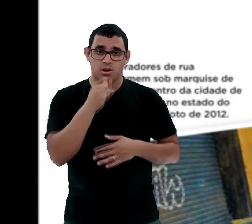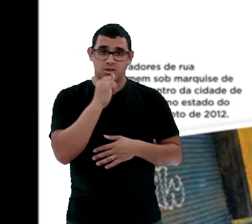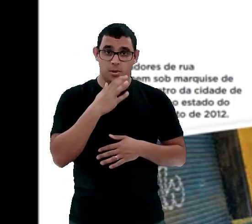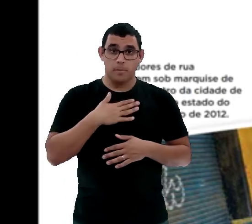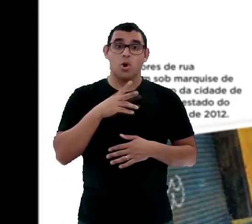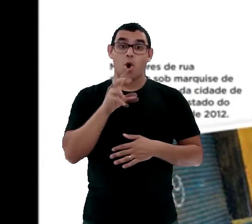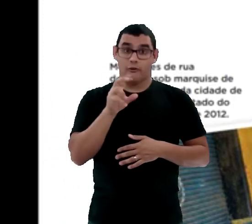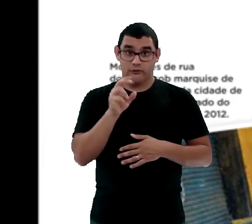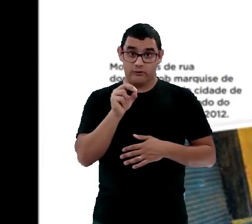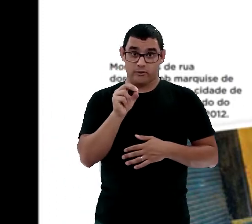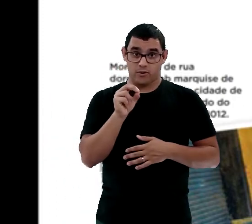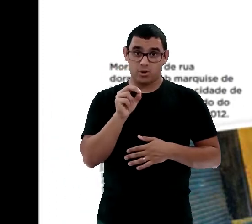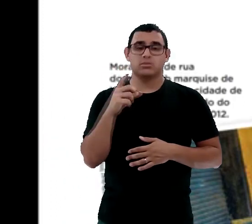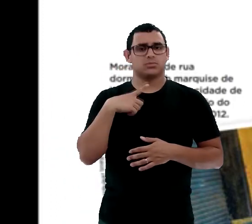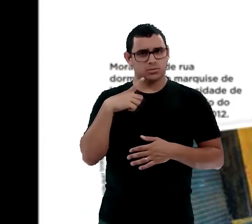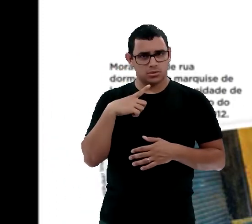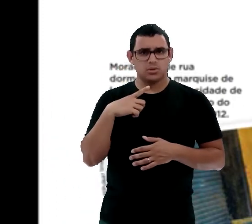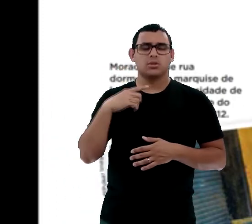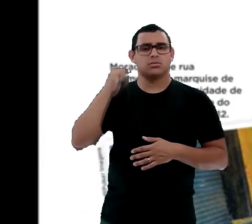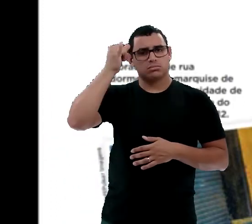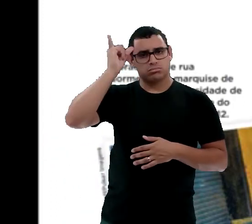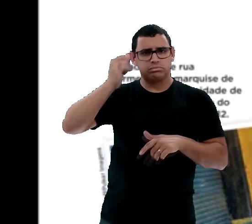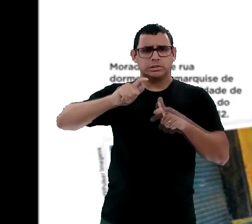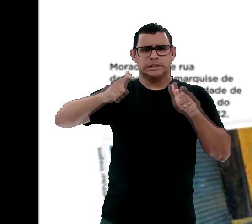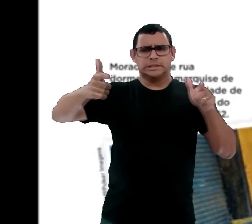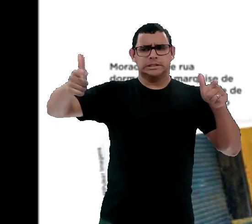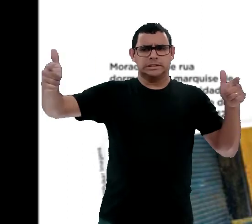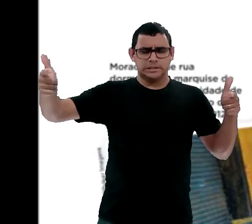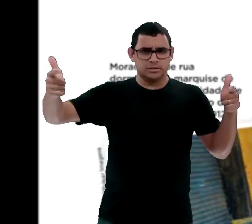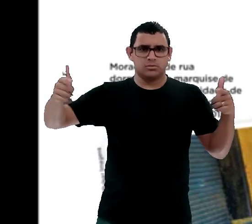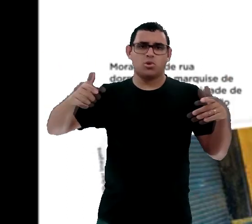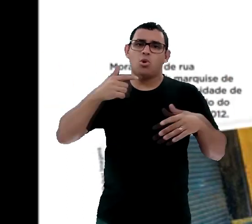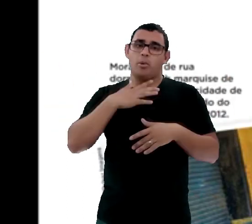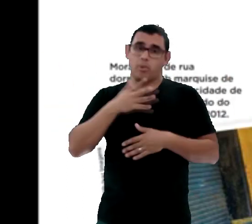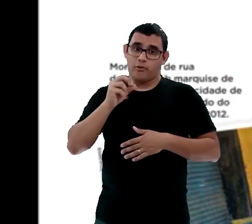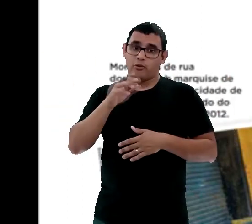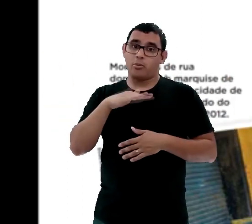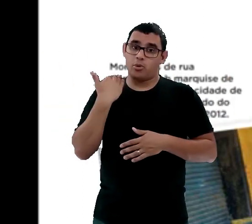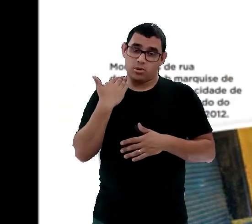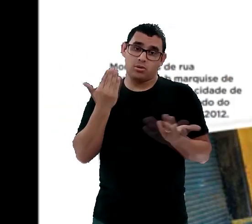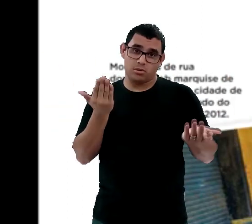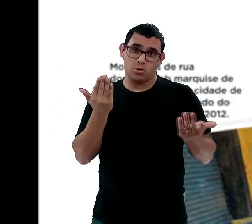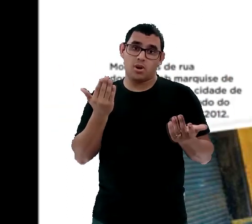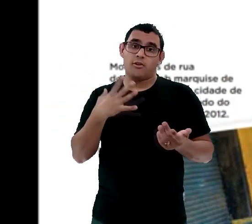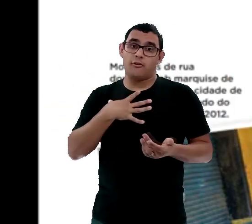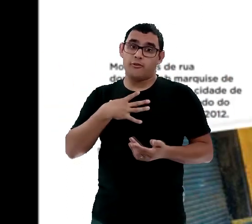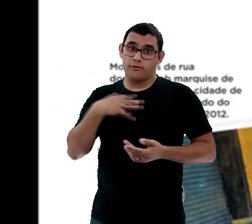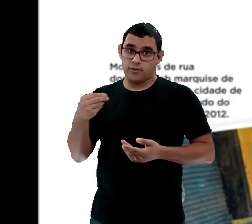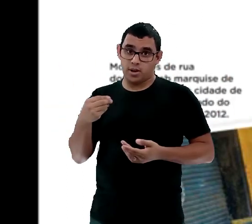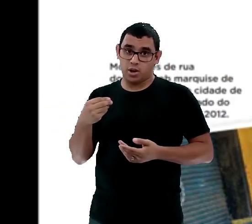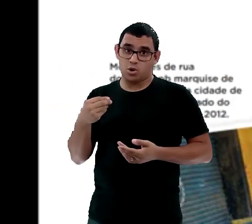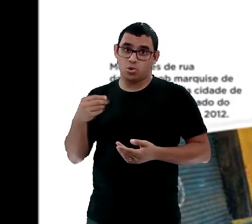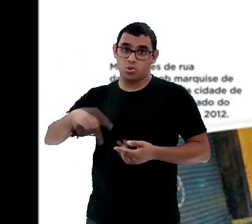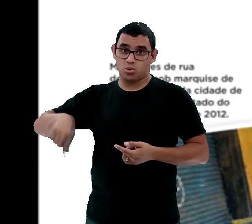o burguês tirou o que é meu. Eu não conheço ninguém. Na verdade,